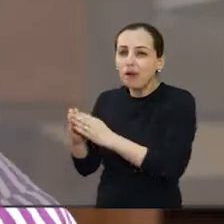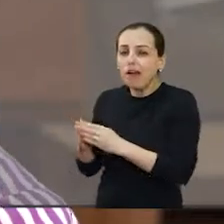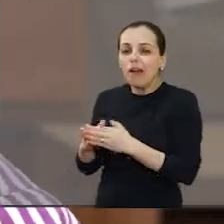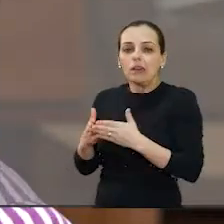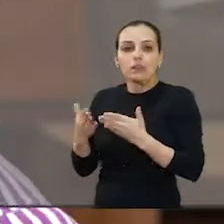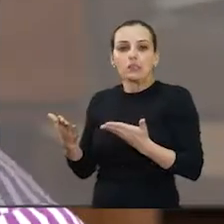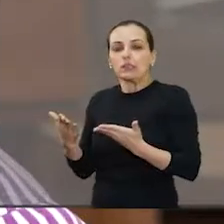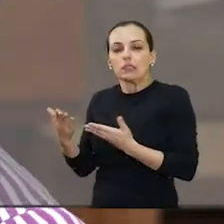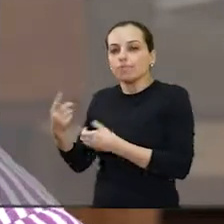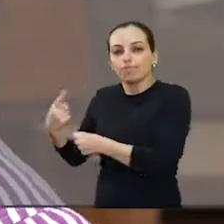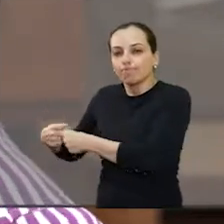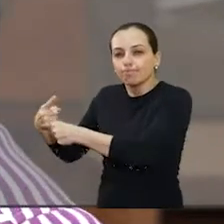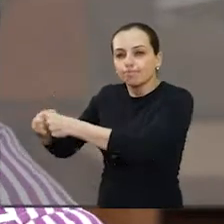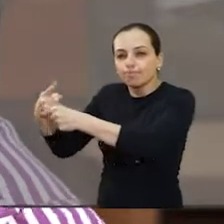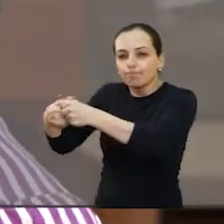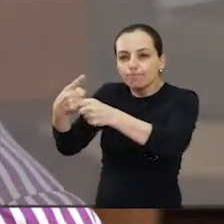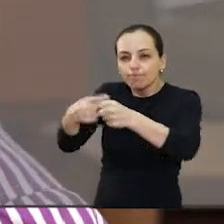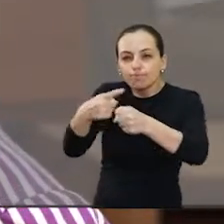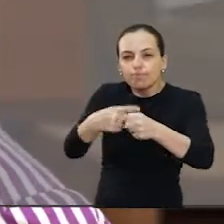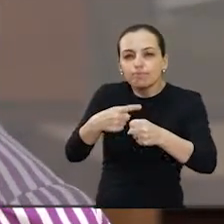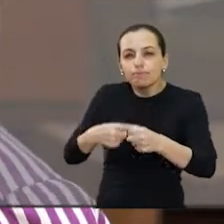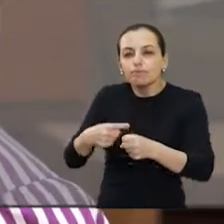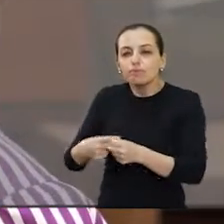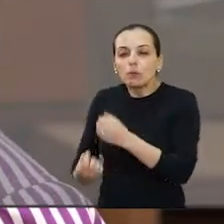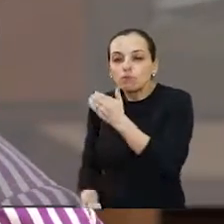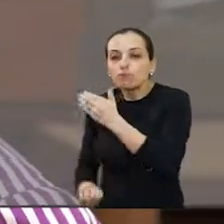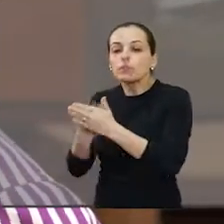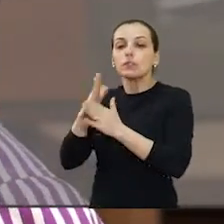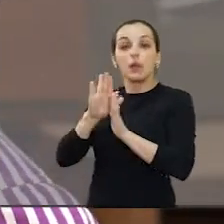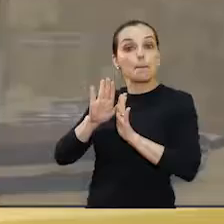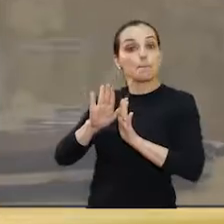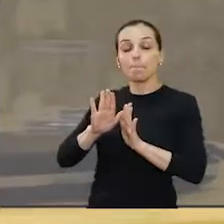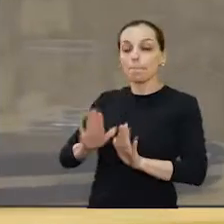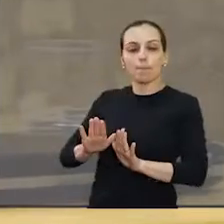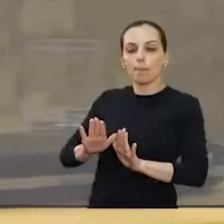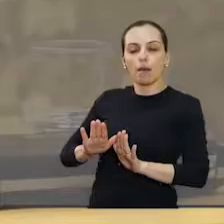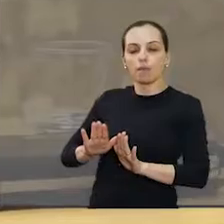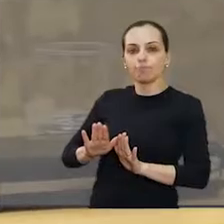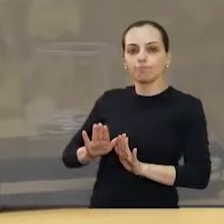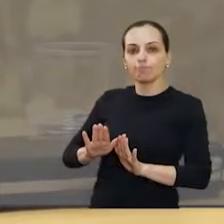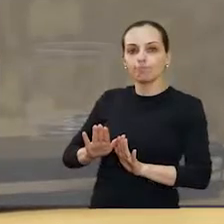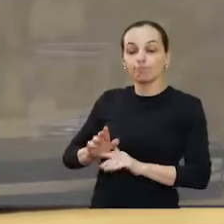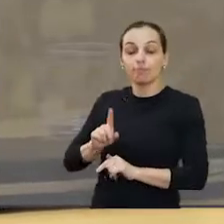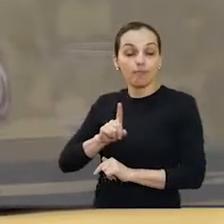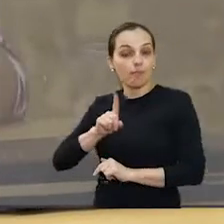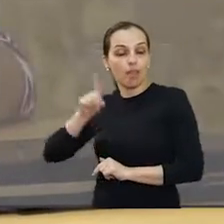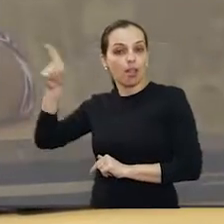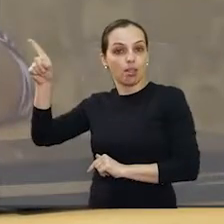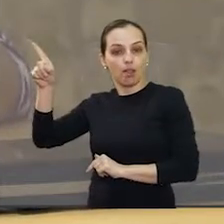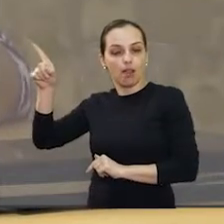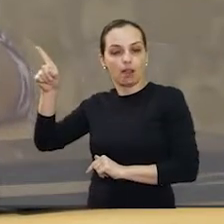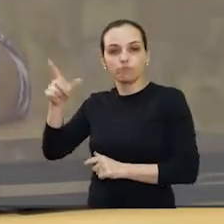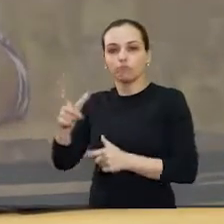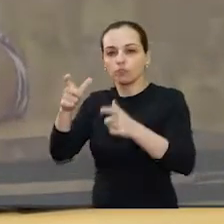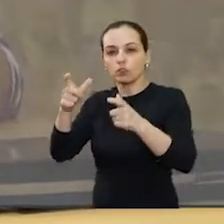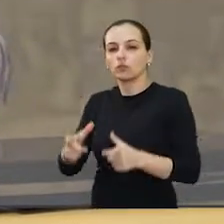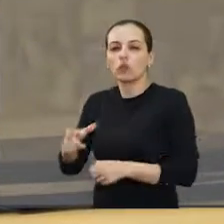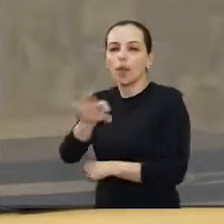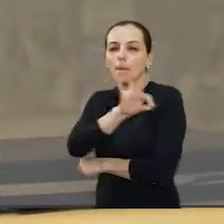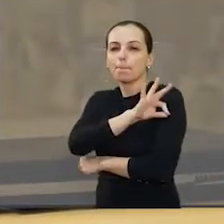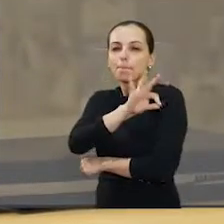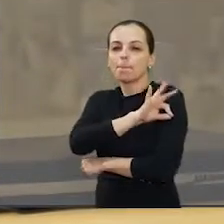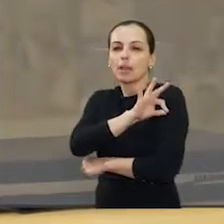que tem uma demanda de projetos em desenvolvimento, novos bairros, que acabam sendo direcionando um pouco o